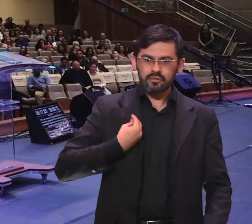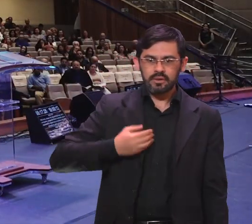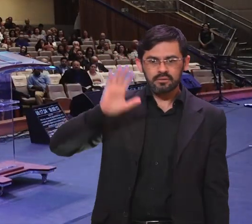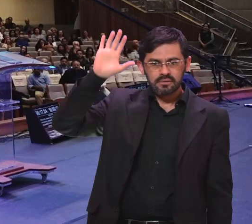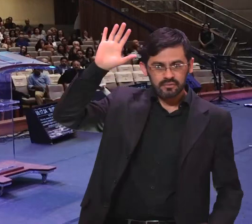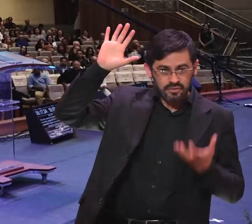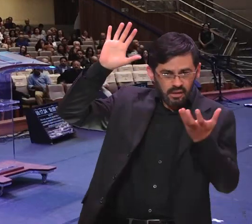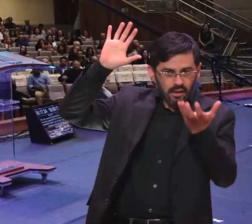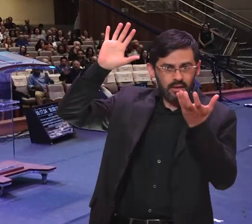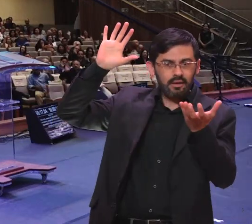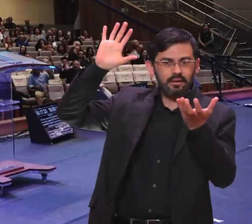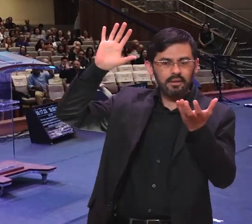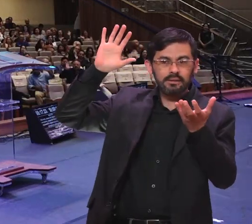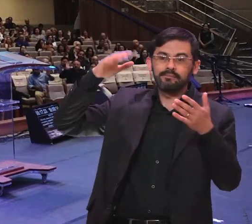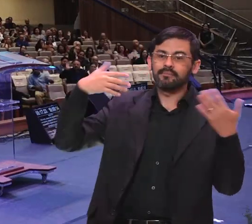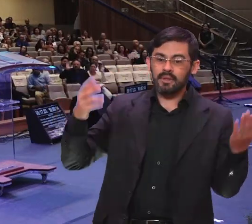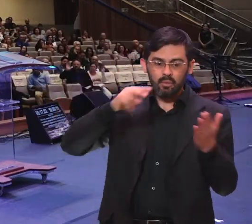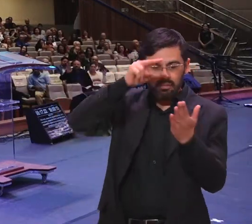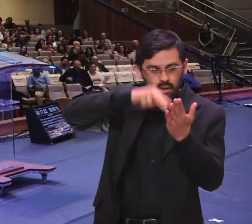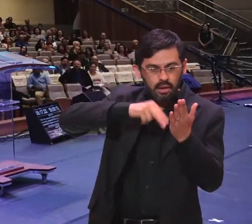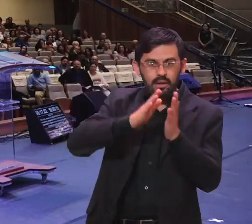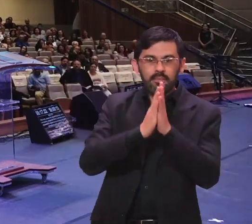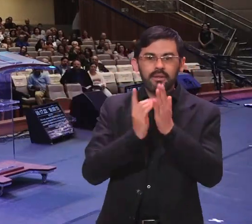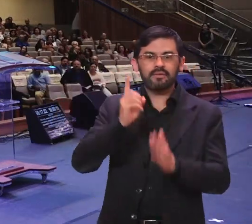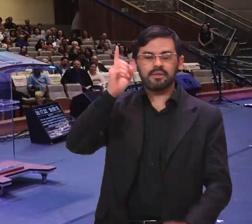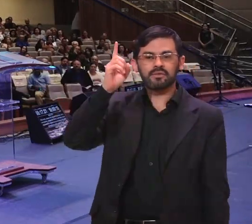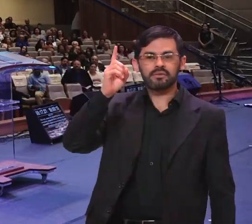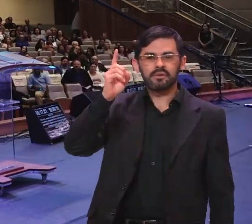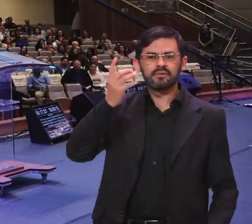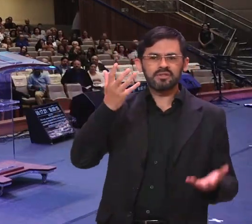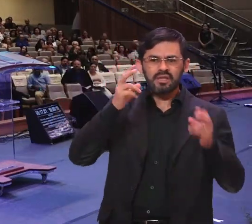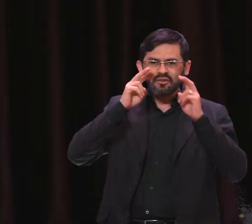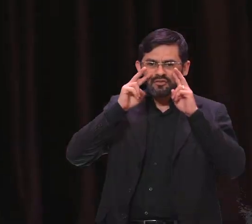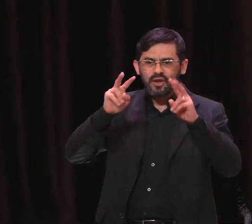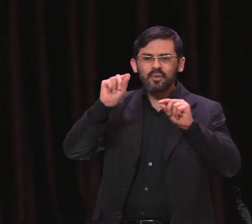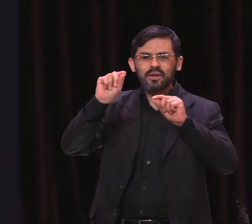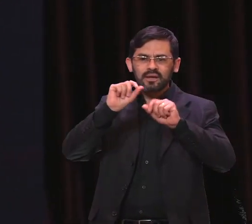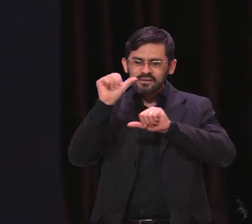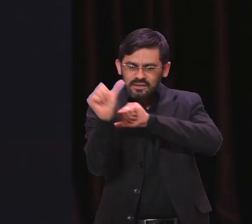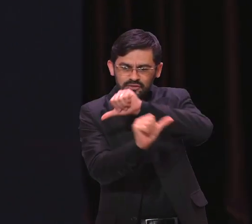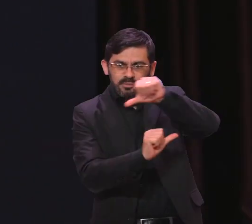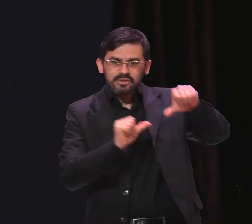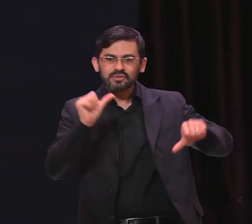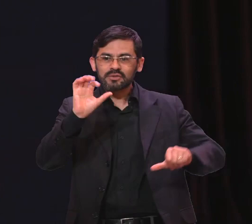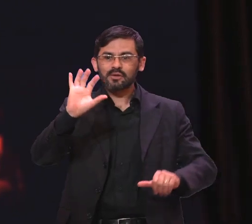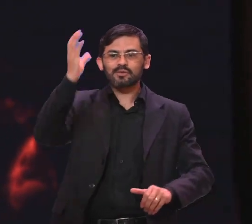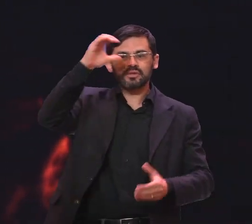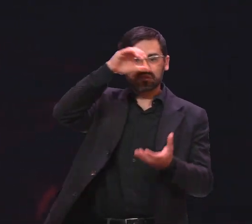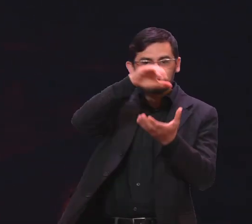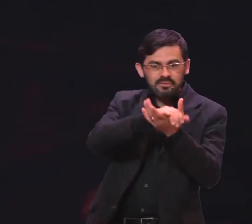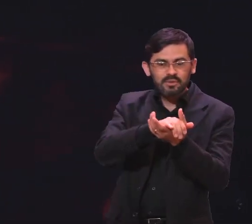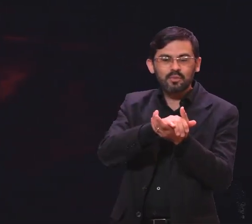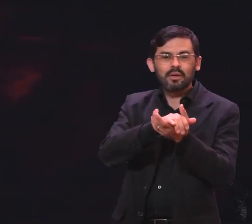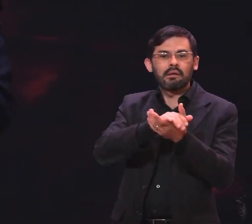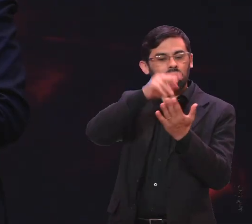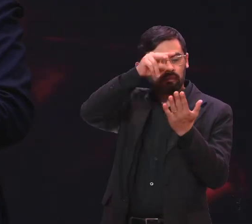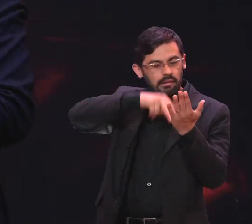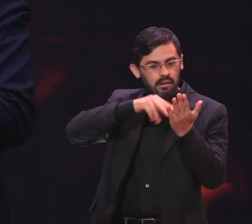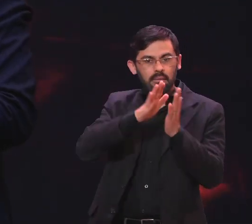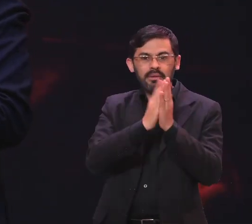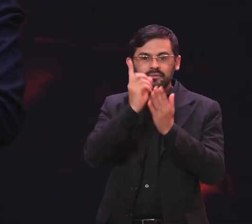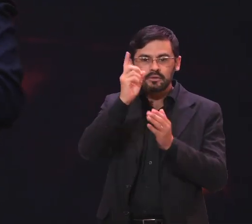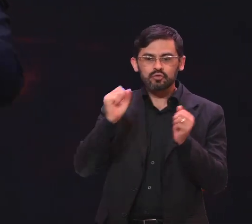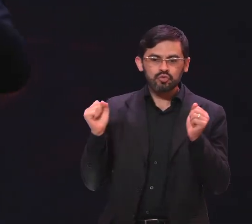as mãos. Leia a palavra de Deus. Você quer ver transformações acontecendo no seu casamento? Leia a palavra de Deus com o